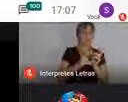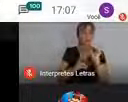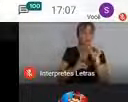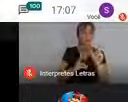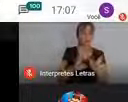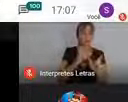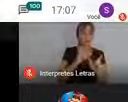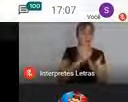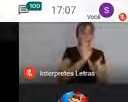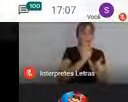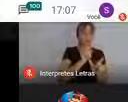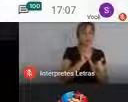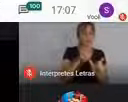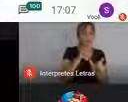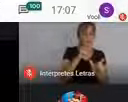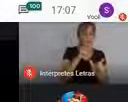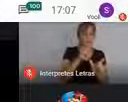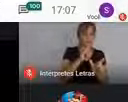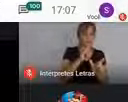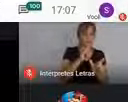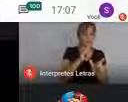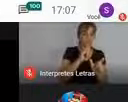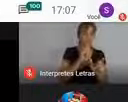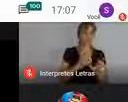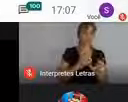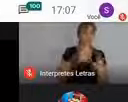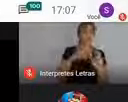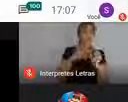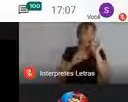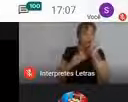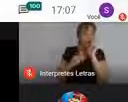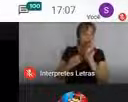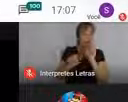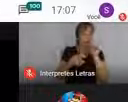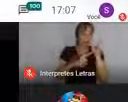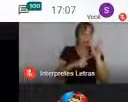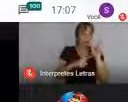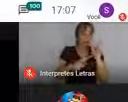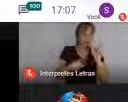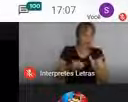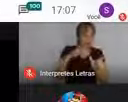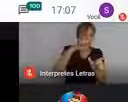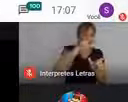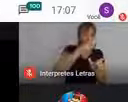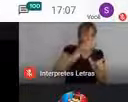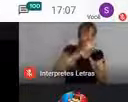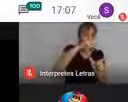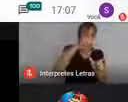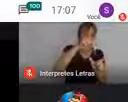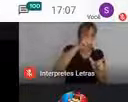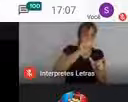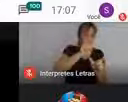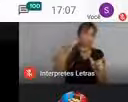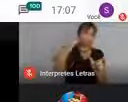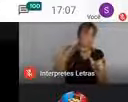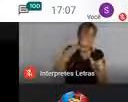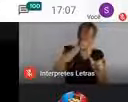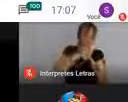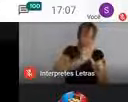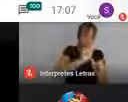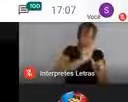quer dizer vespa voadora. É um substantivo masculino, inclusive, lá na língua de